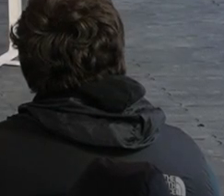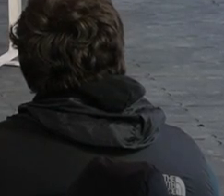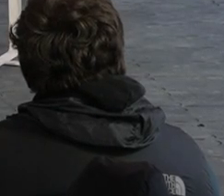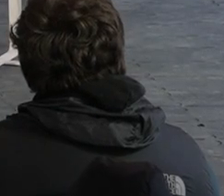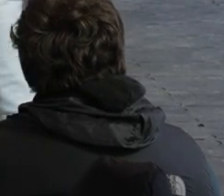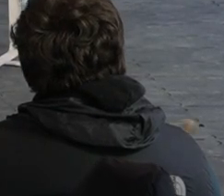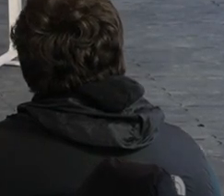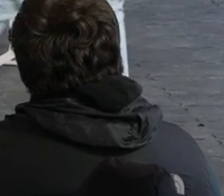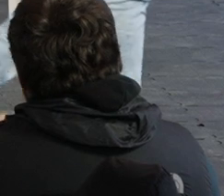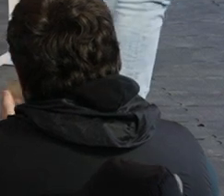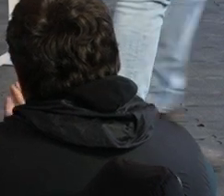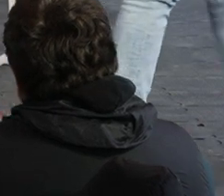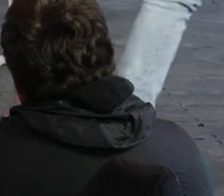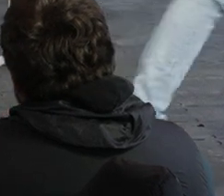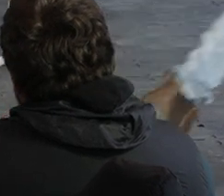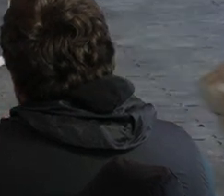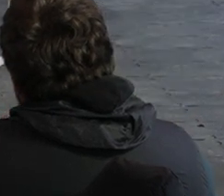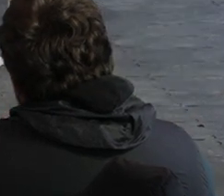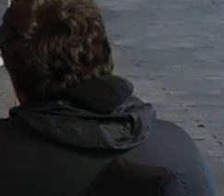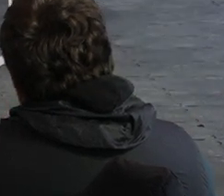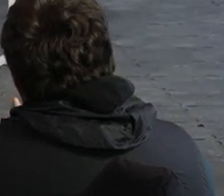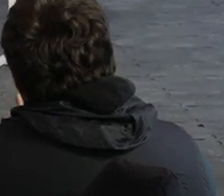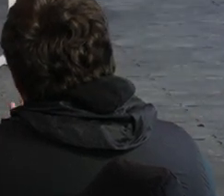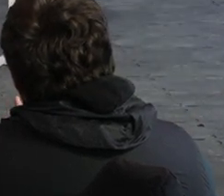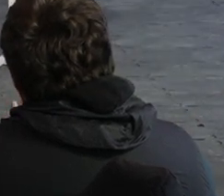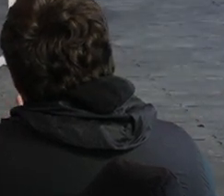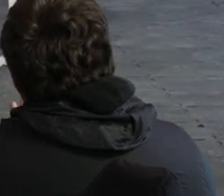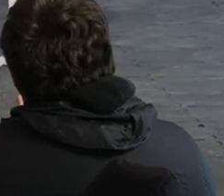seja bem-vinda de volta à Feira do Livro.